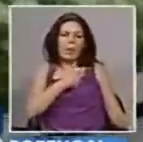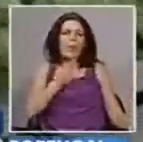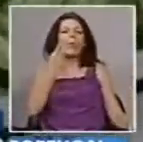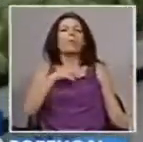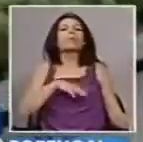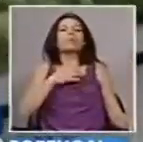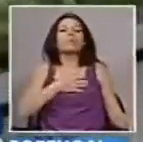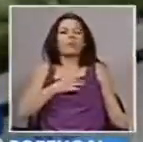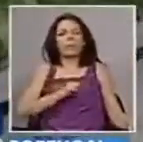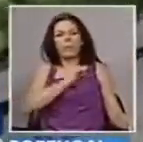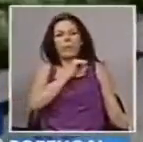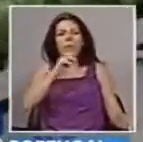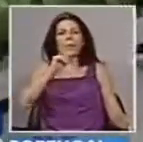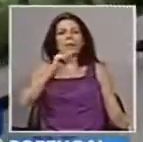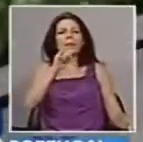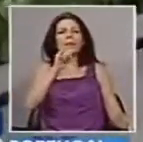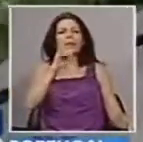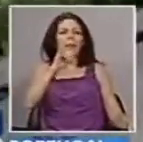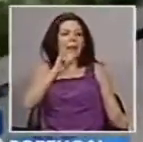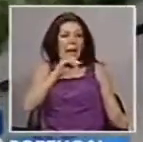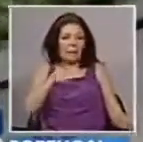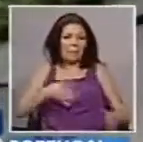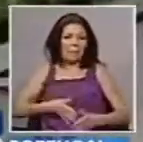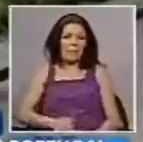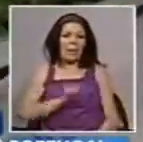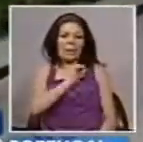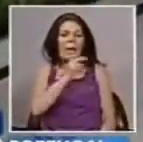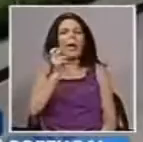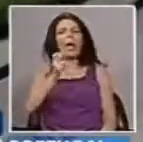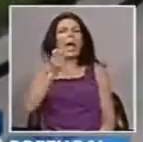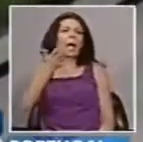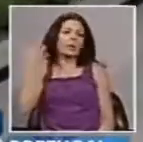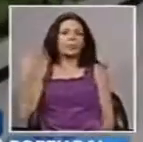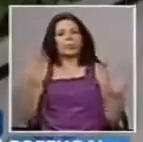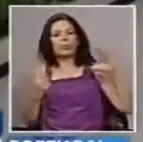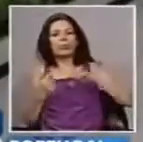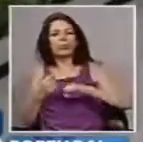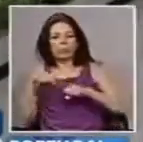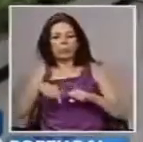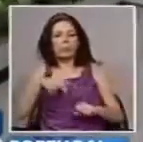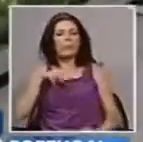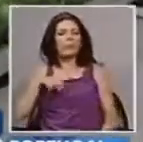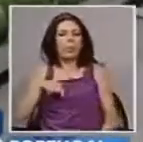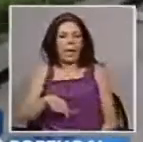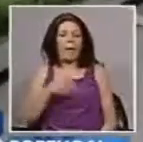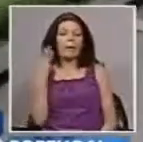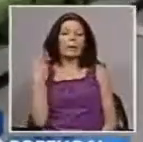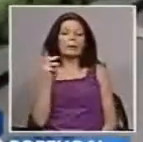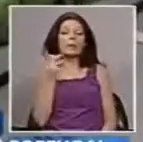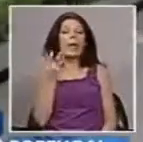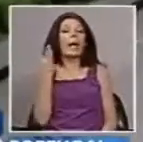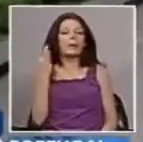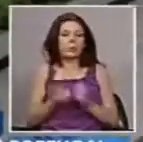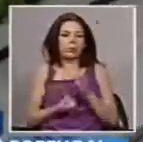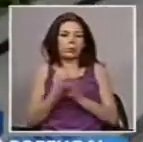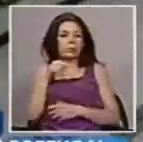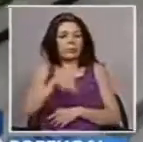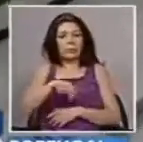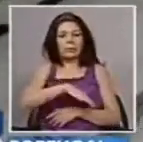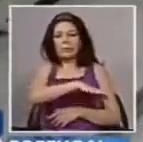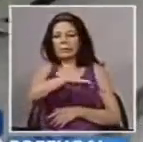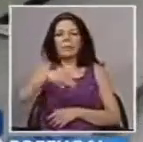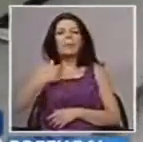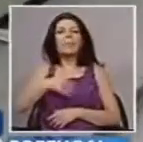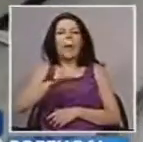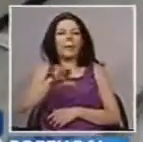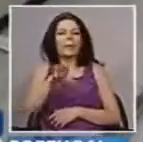um empresário sírio que há alguns anos se instalou em Portugal e que há 3 anos produz então